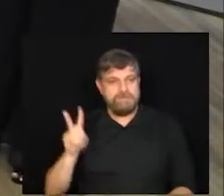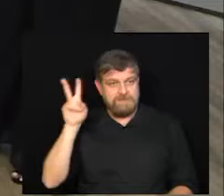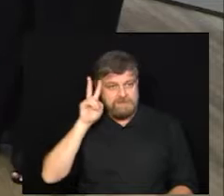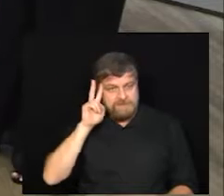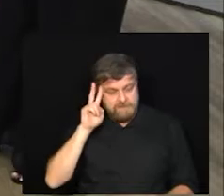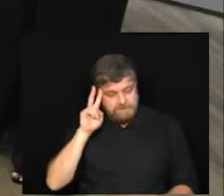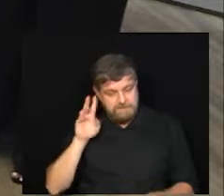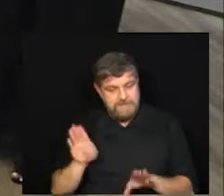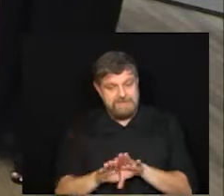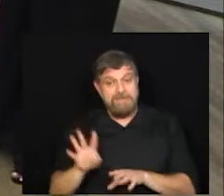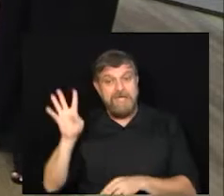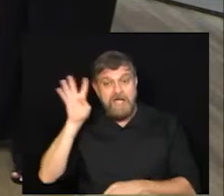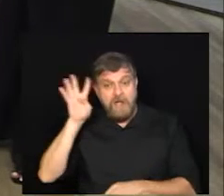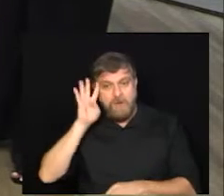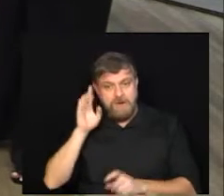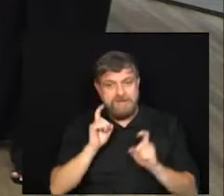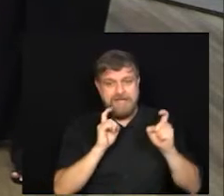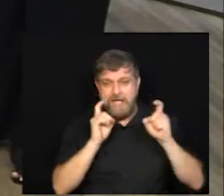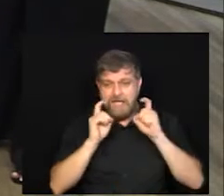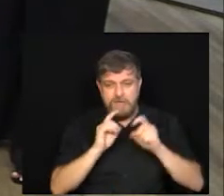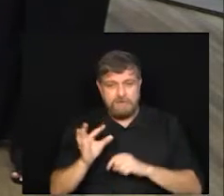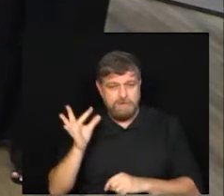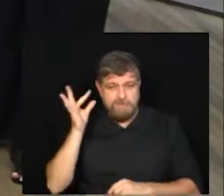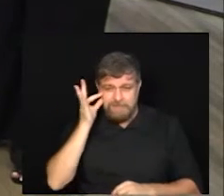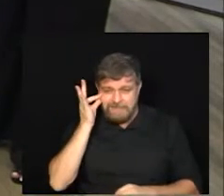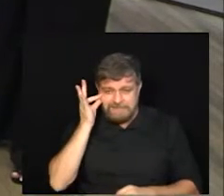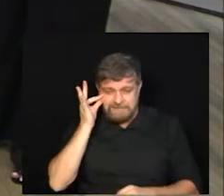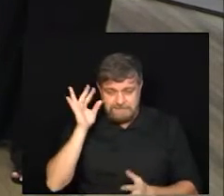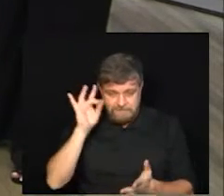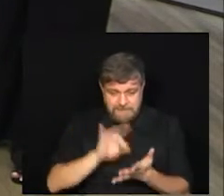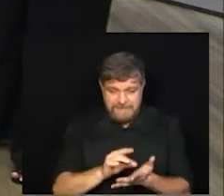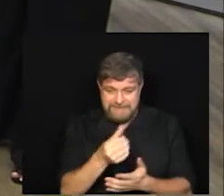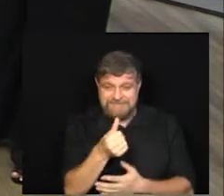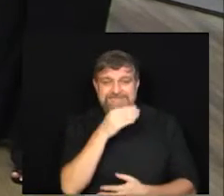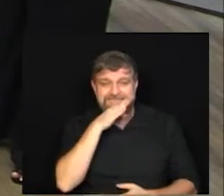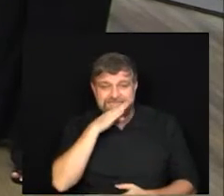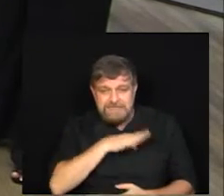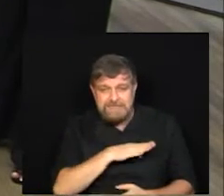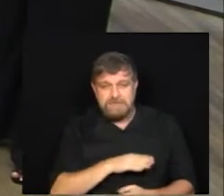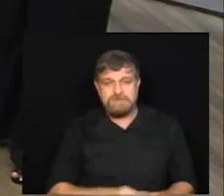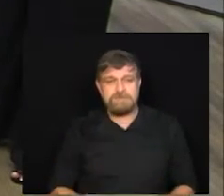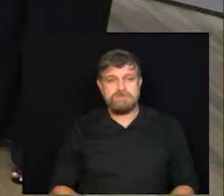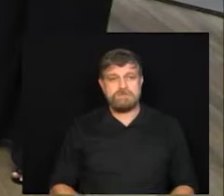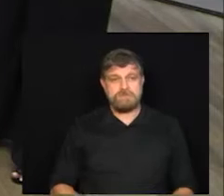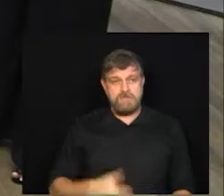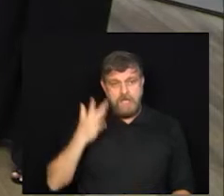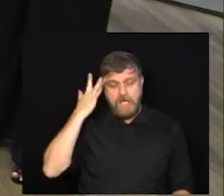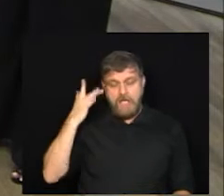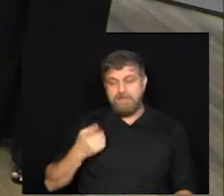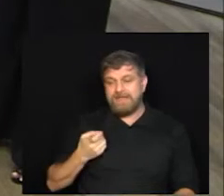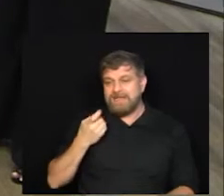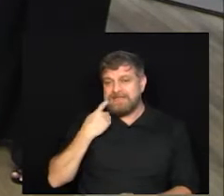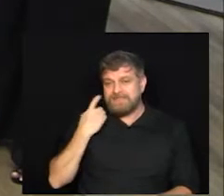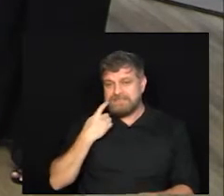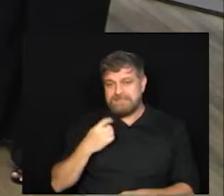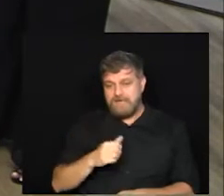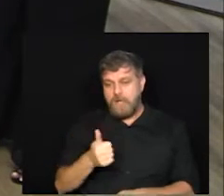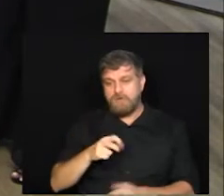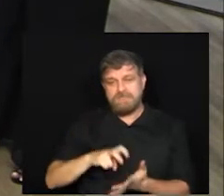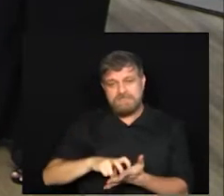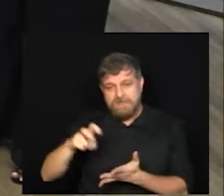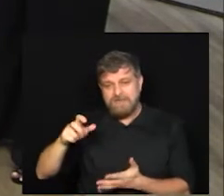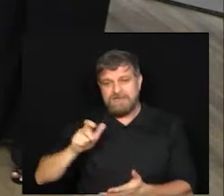e quartas, as reuniões ordinárias, 6 horas da tarde, e amanhã, sexta-feira, a partir das 11 horas da